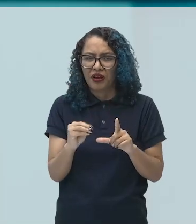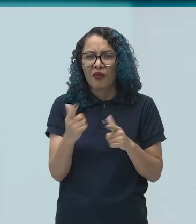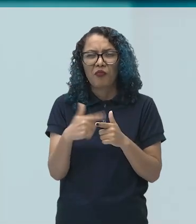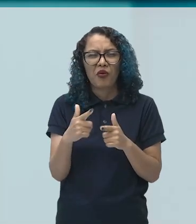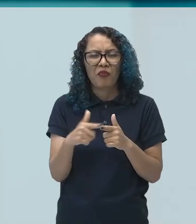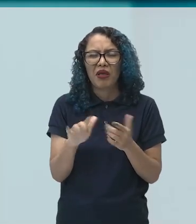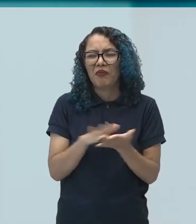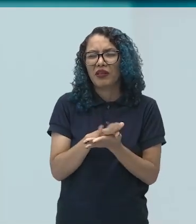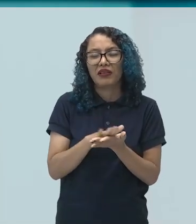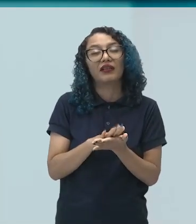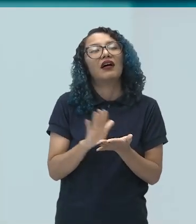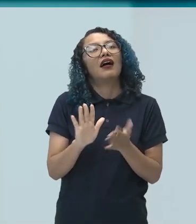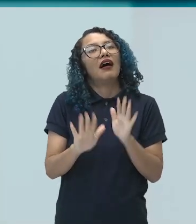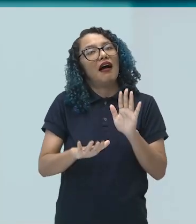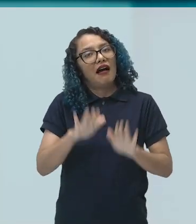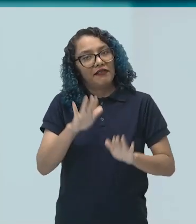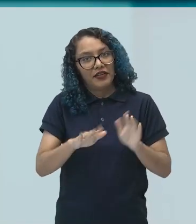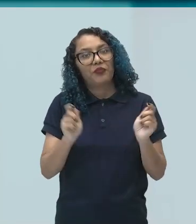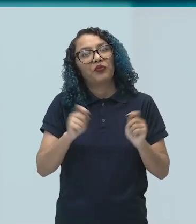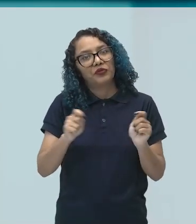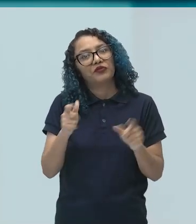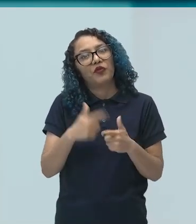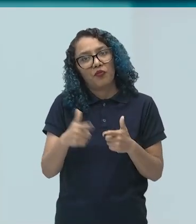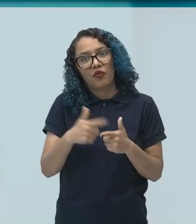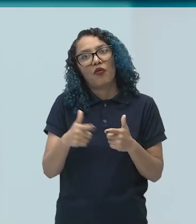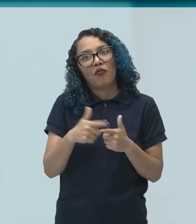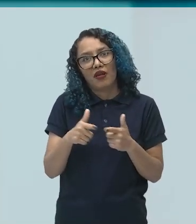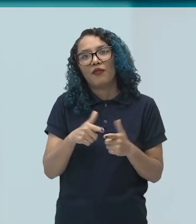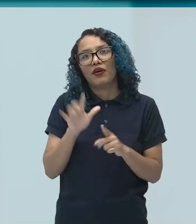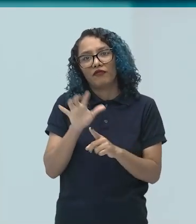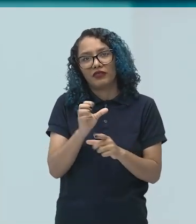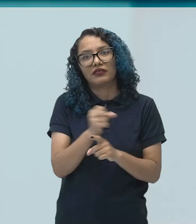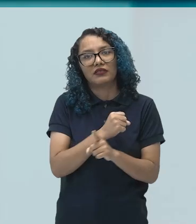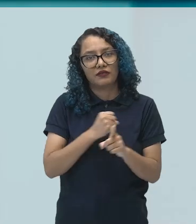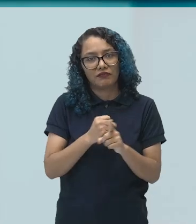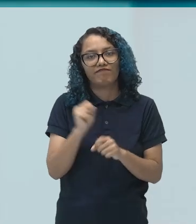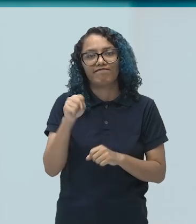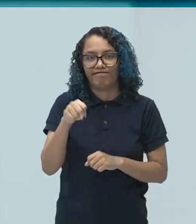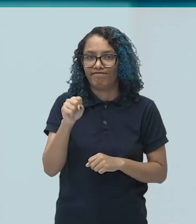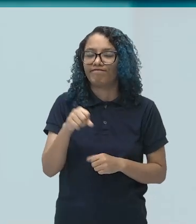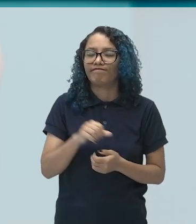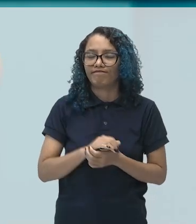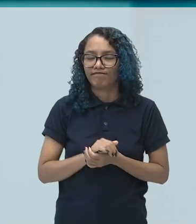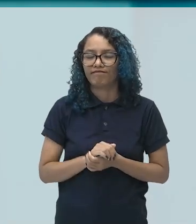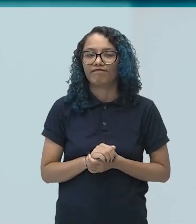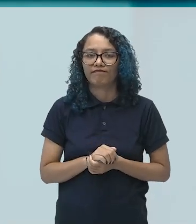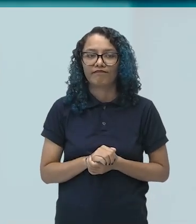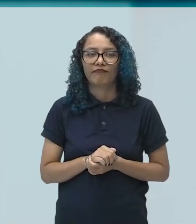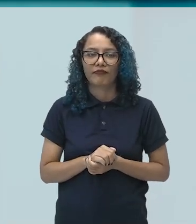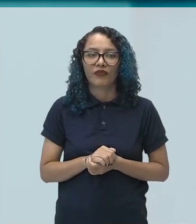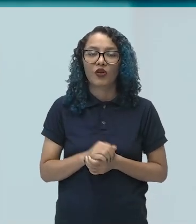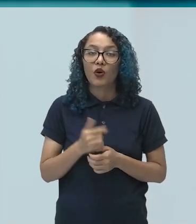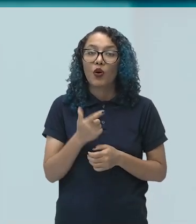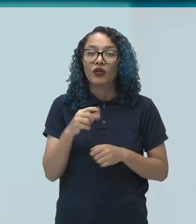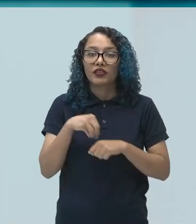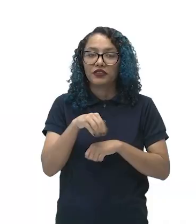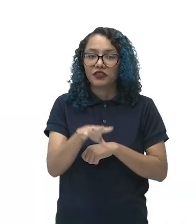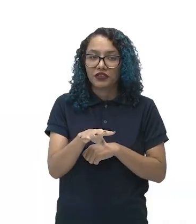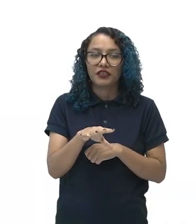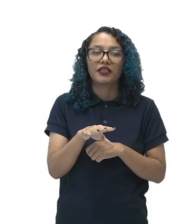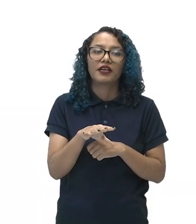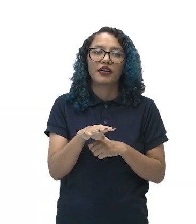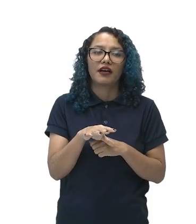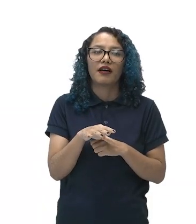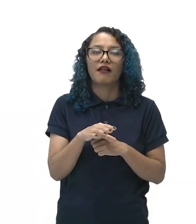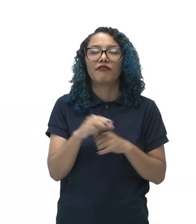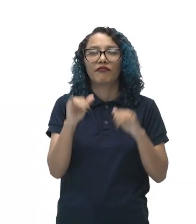algumas situações, vai sim trazer problemas sociais, ok, pessoal? E aí, mais algumas dicas para evitar de